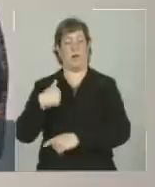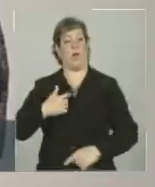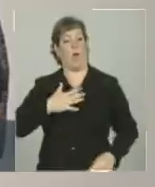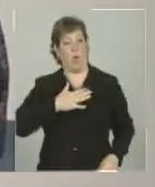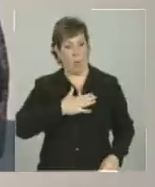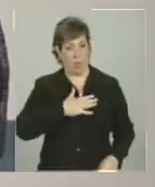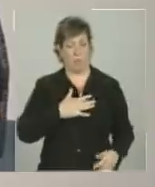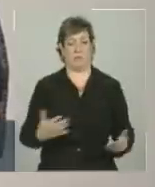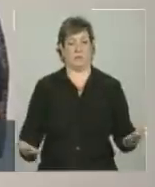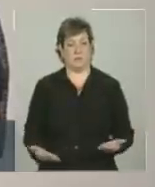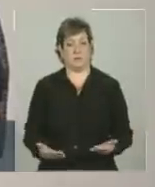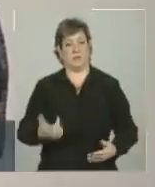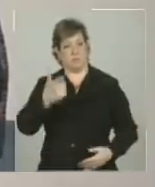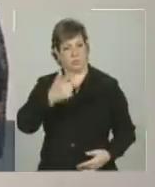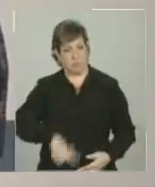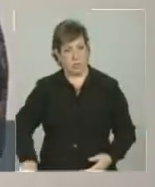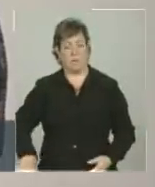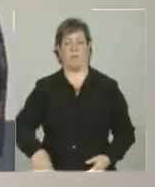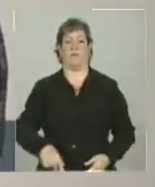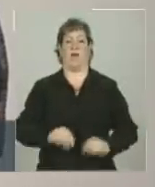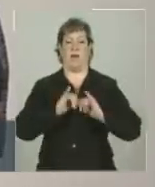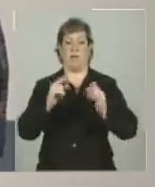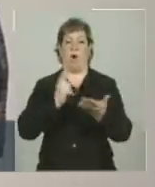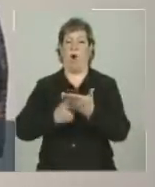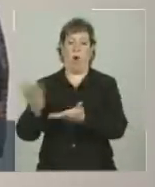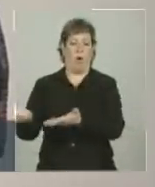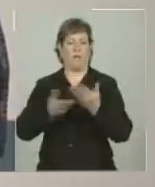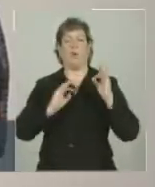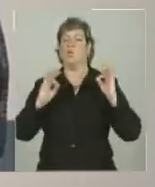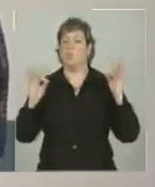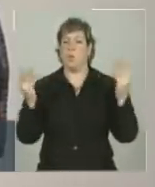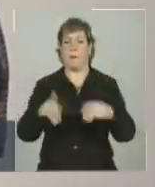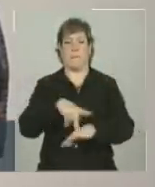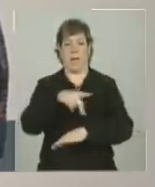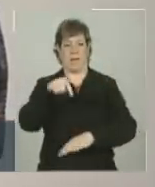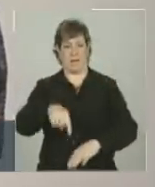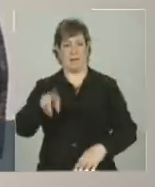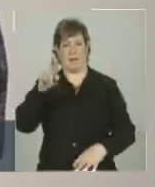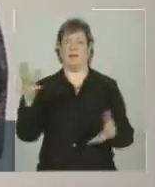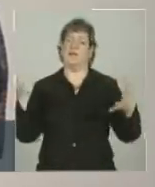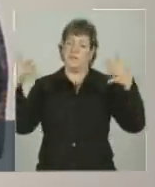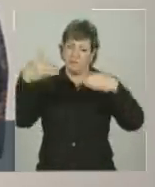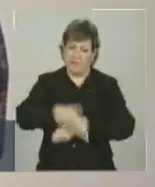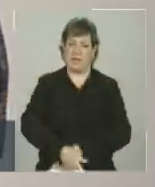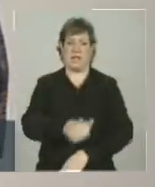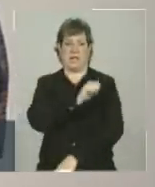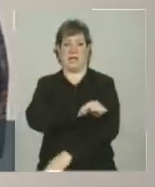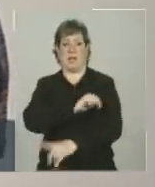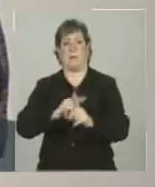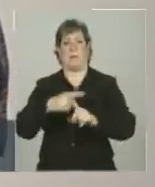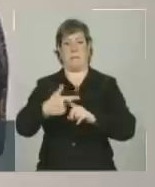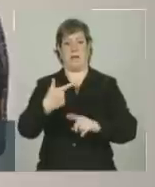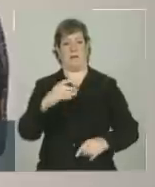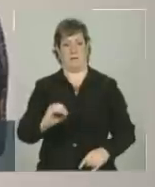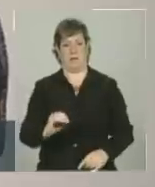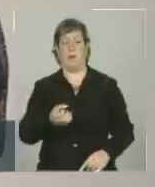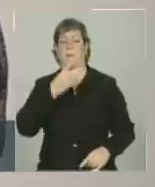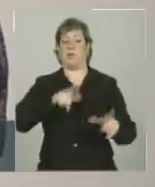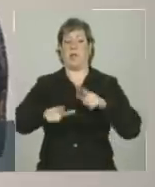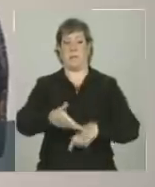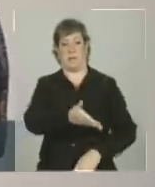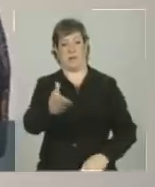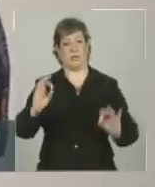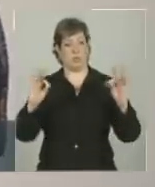Gostaria de reforçar o convite para que todos os países aqui representados participem da Rio+20. Bom trabalho